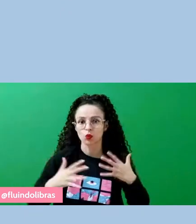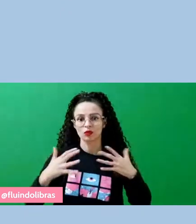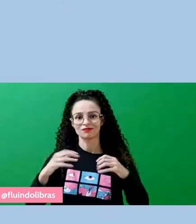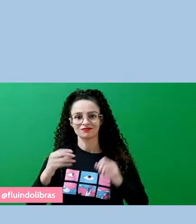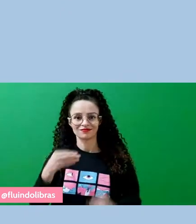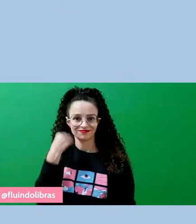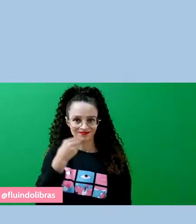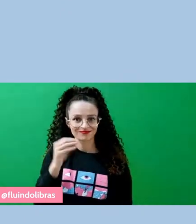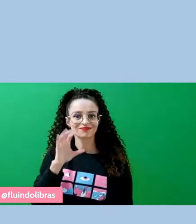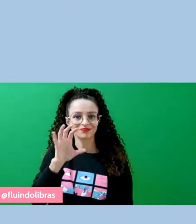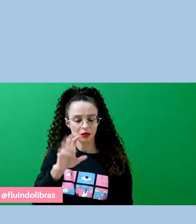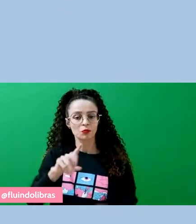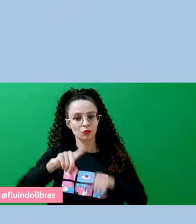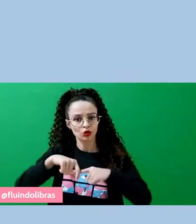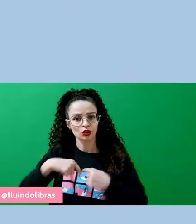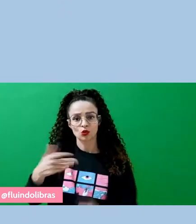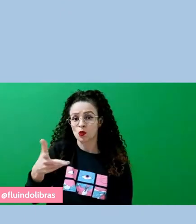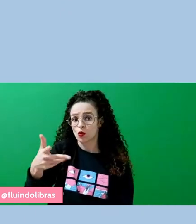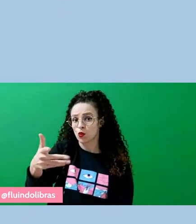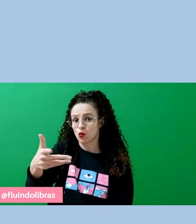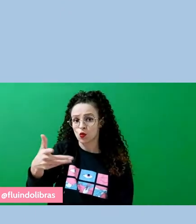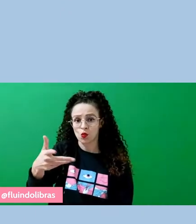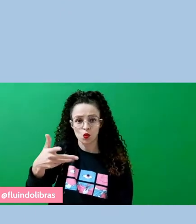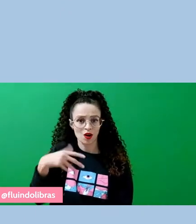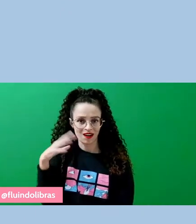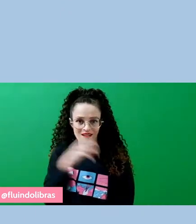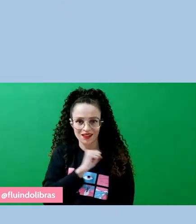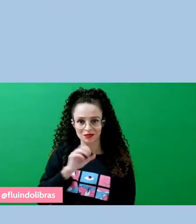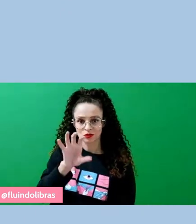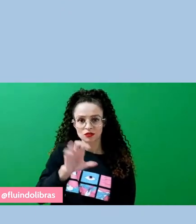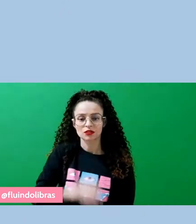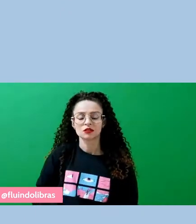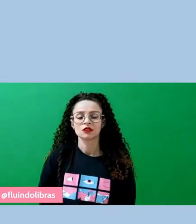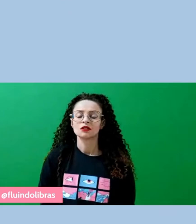pouco a intensidade que ele já larga sem ter muito tempo morto,